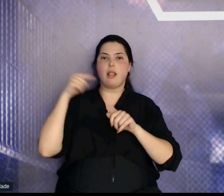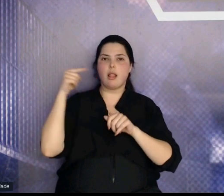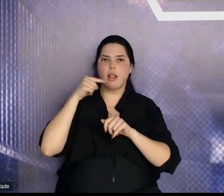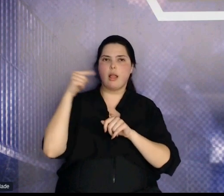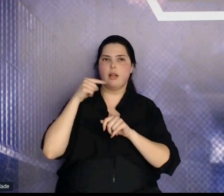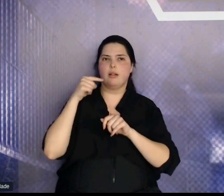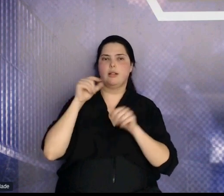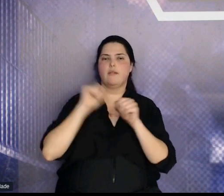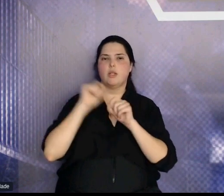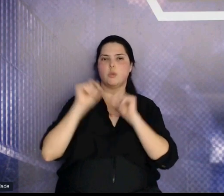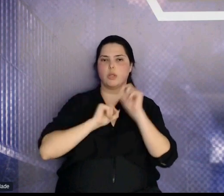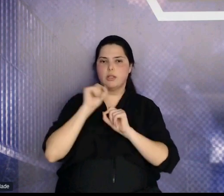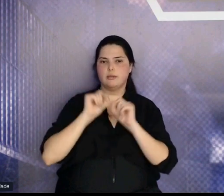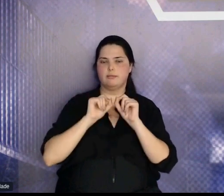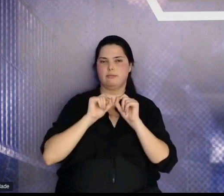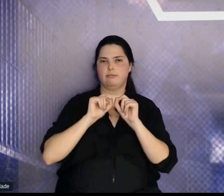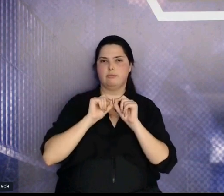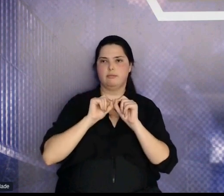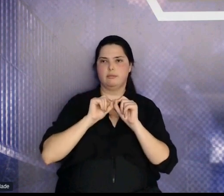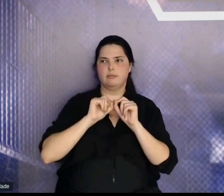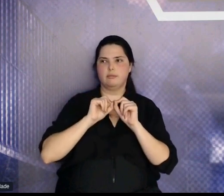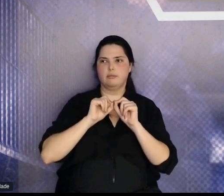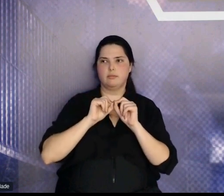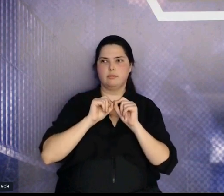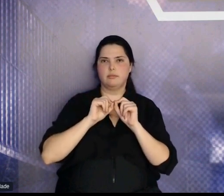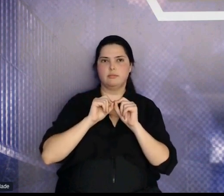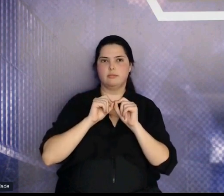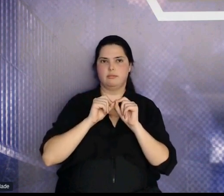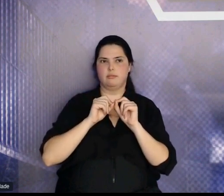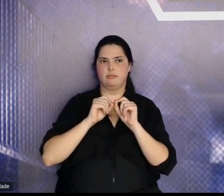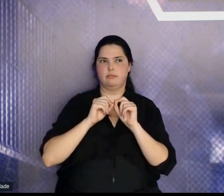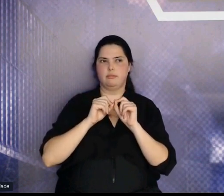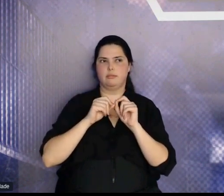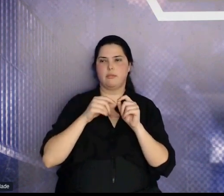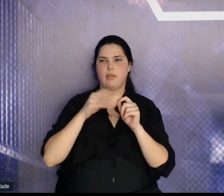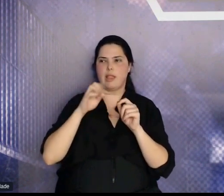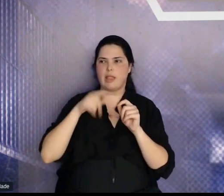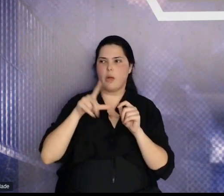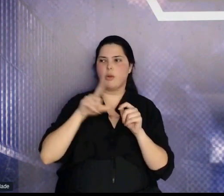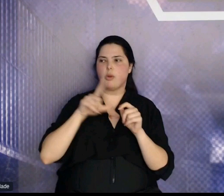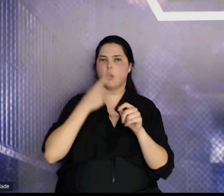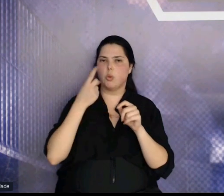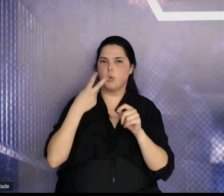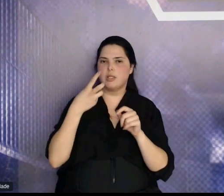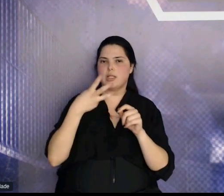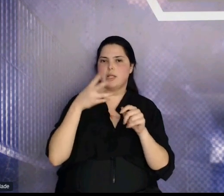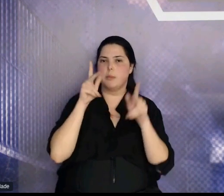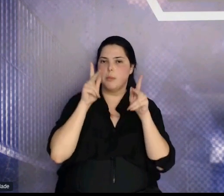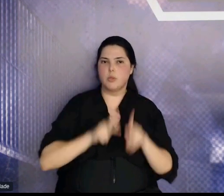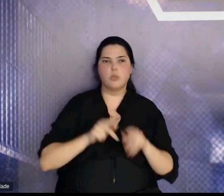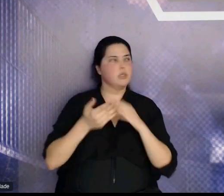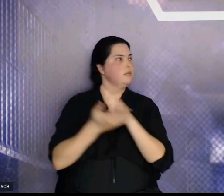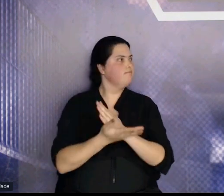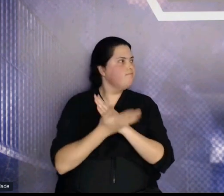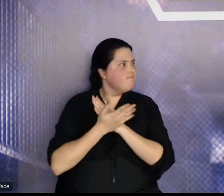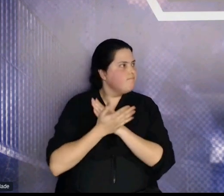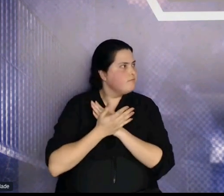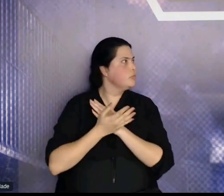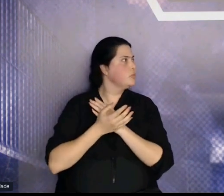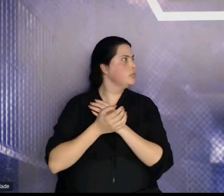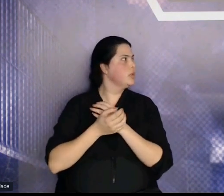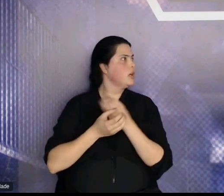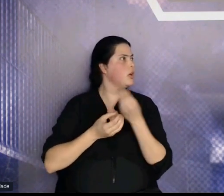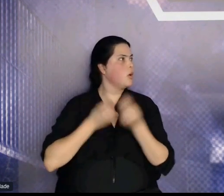a gente acaba de finalizar a talk, sempre tem pelo menos 2, 3 pessoas que nos chamam no Teams e falam,